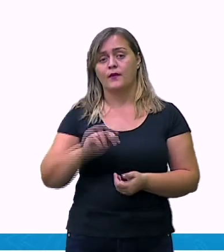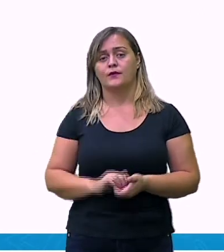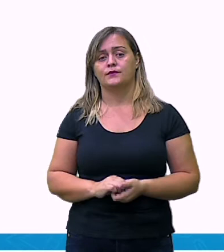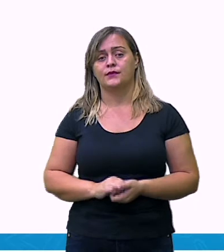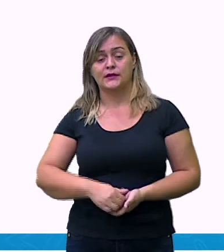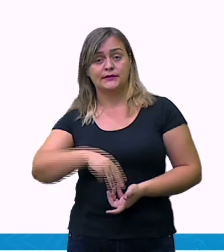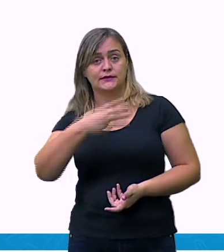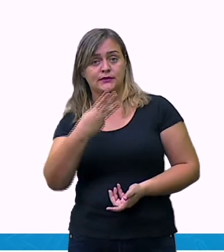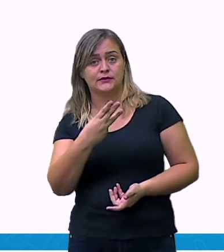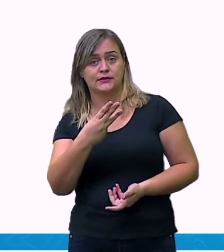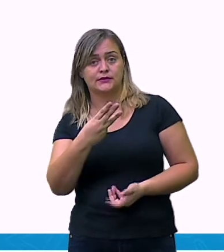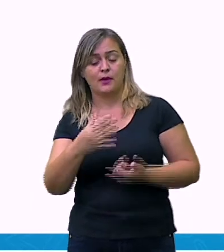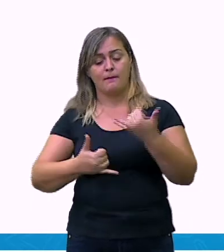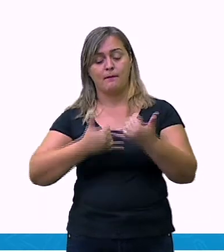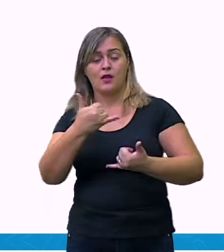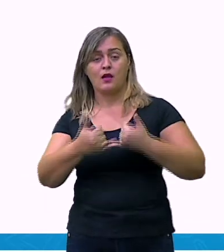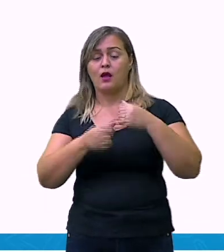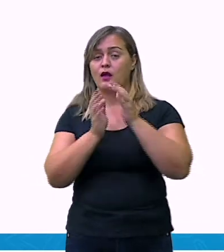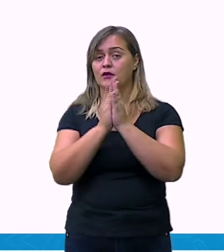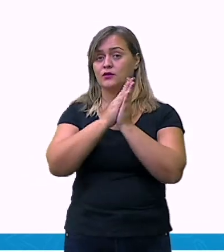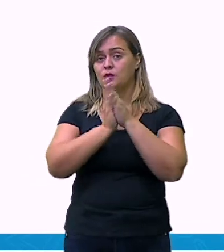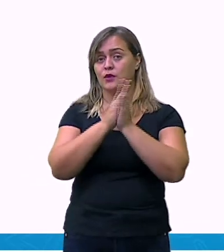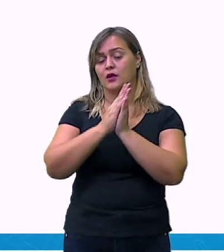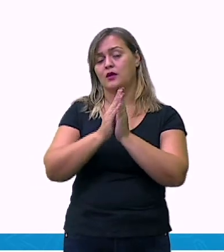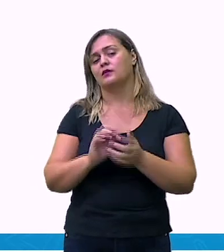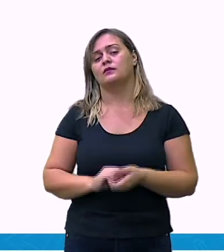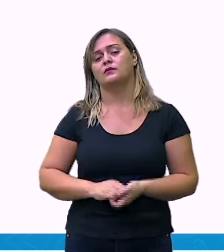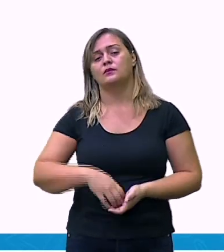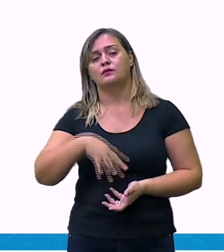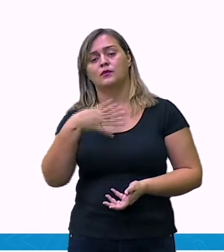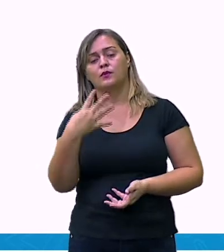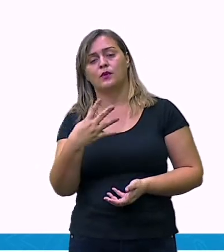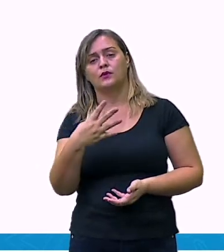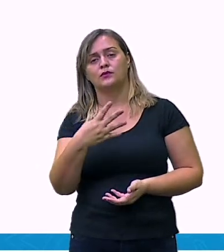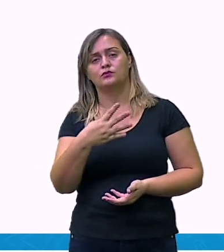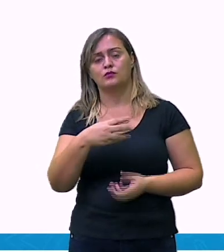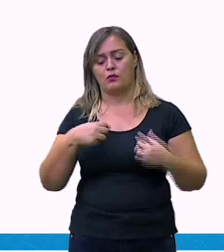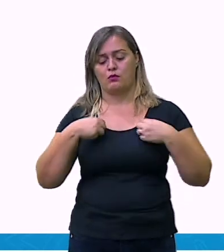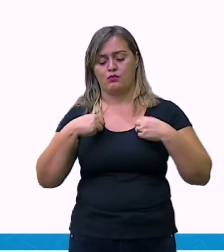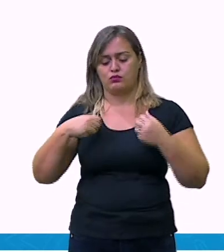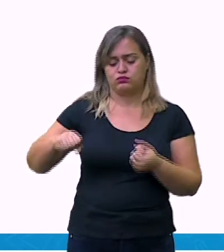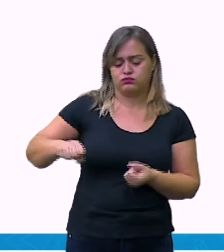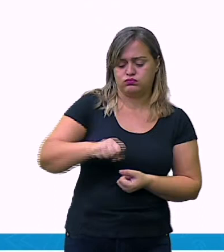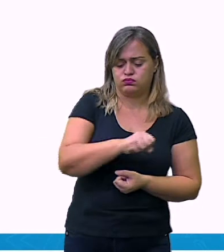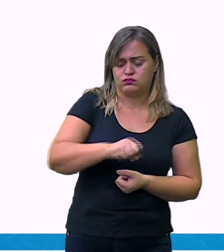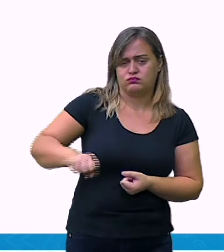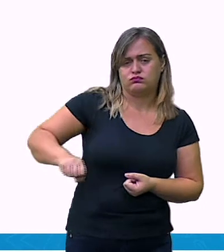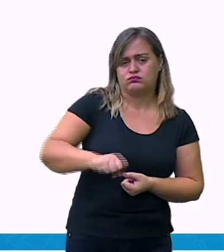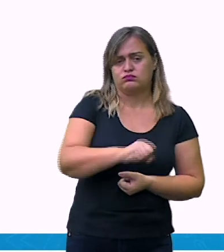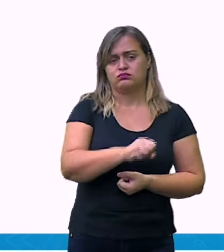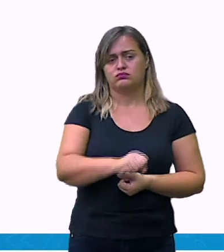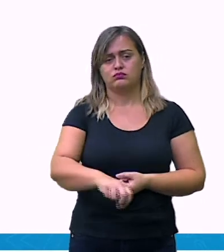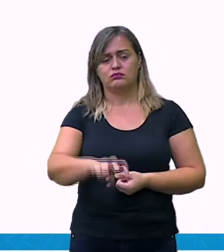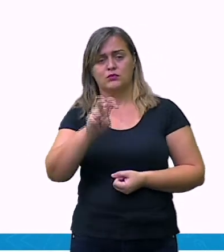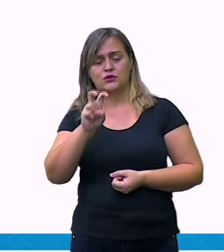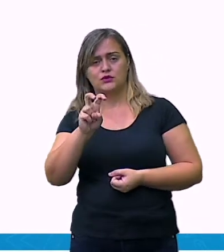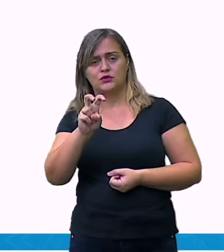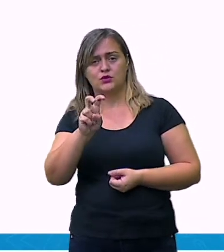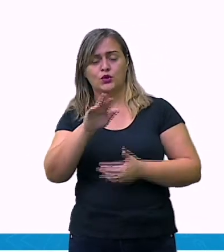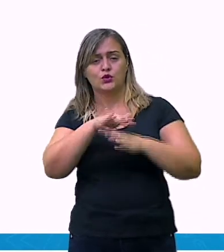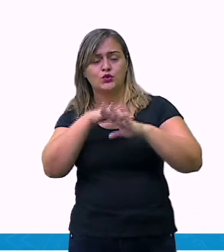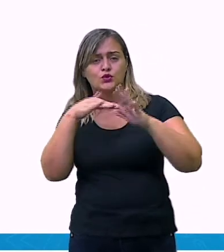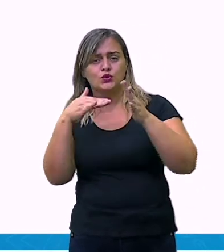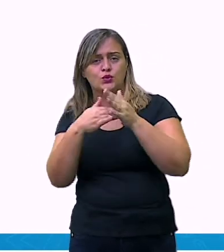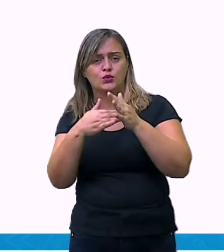Número 3, brincar de boneca. Número 4, passar roupa. Número 5, todas